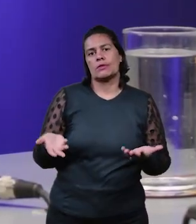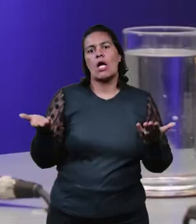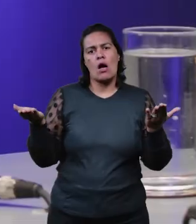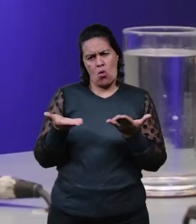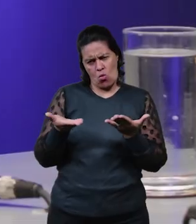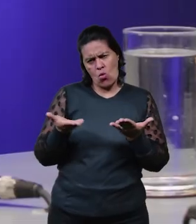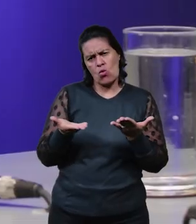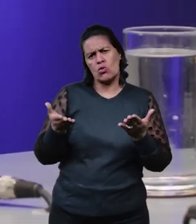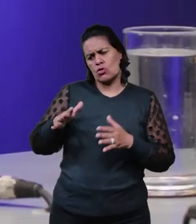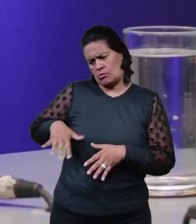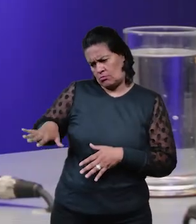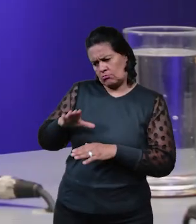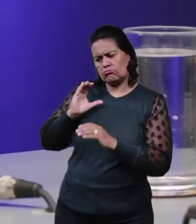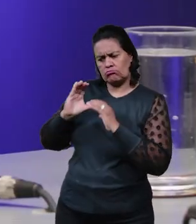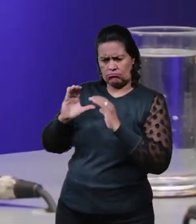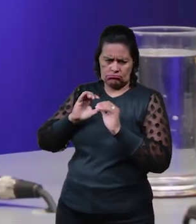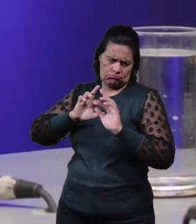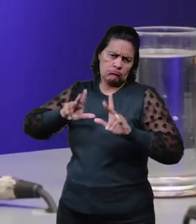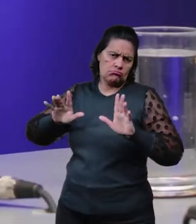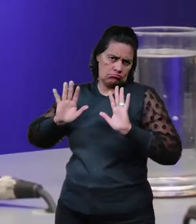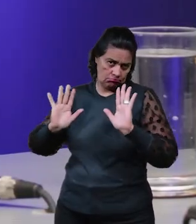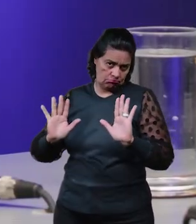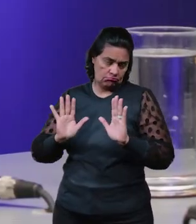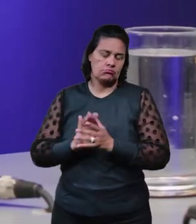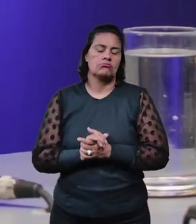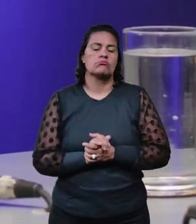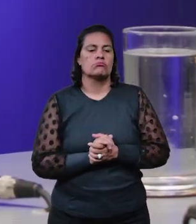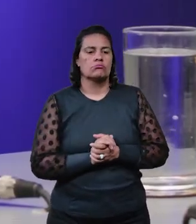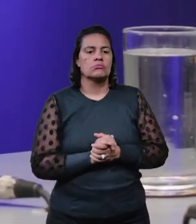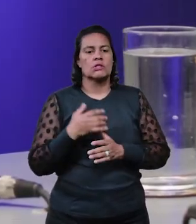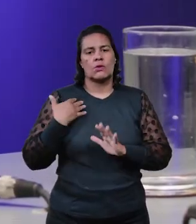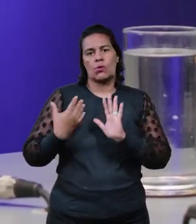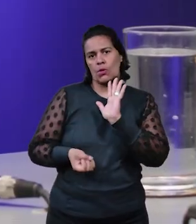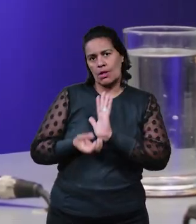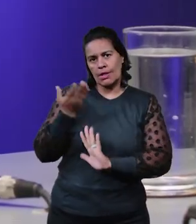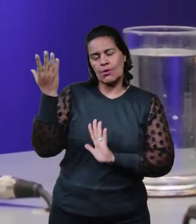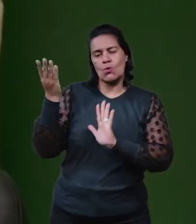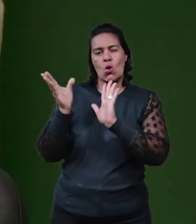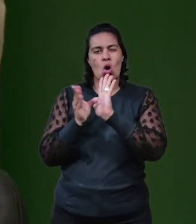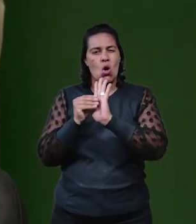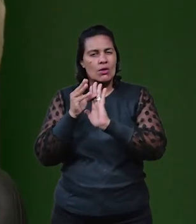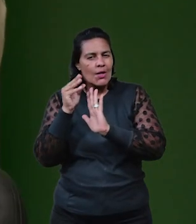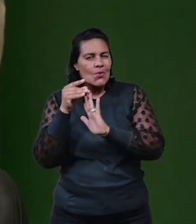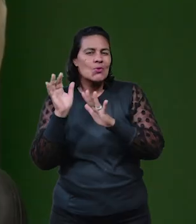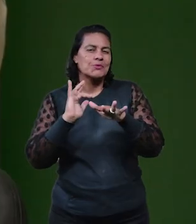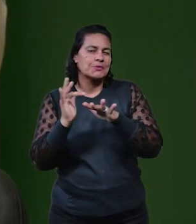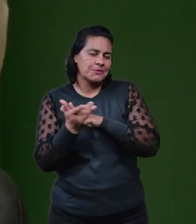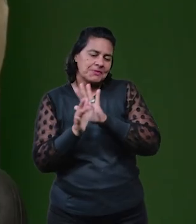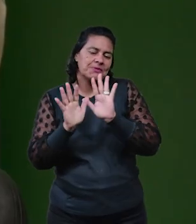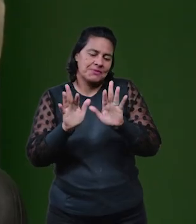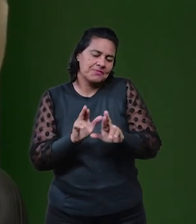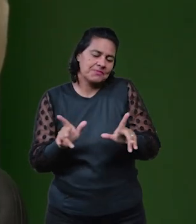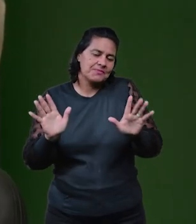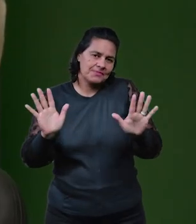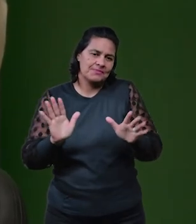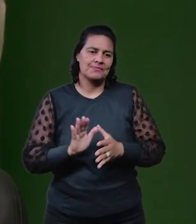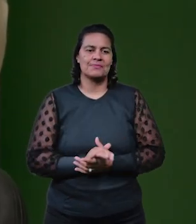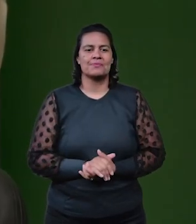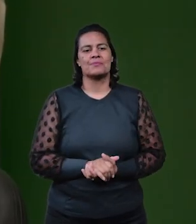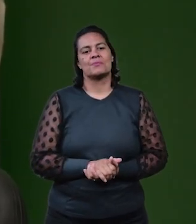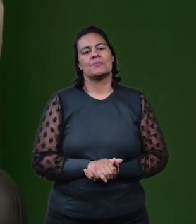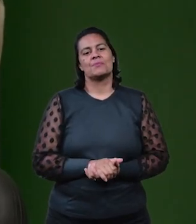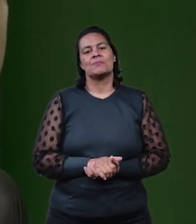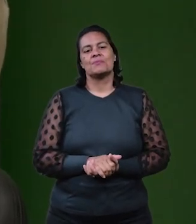para o ramo da comunicação e criação de conteúdo para as redes sociais. E aí foi mais ou menos